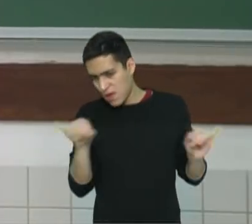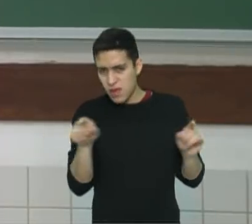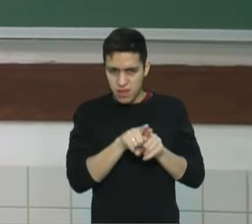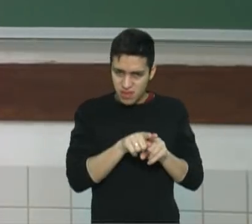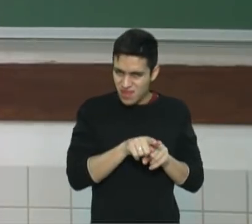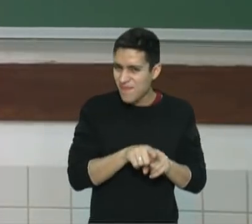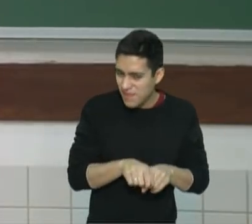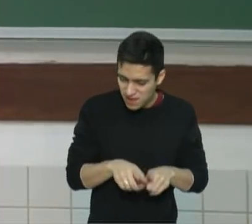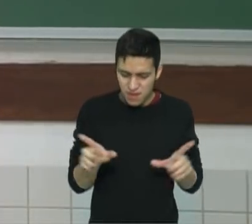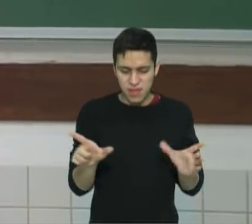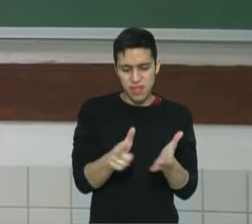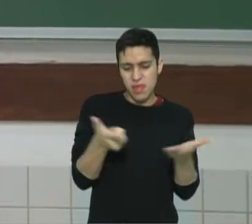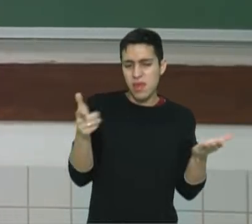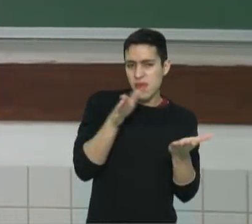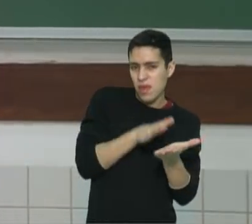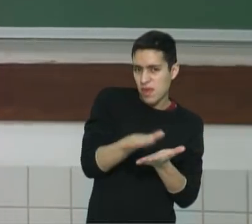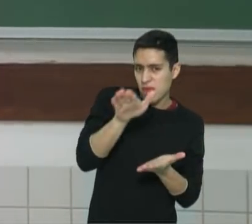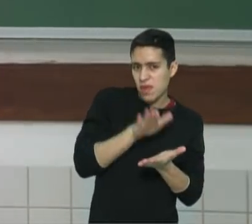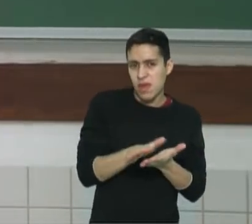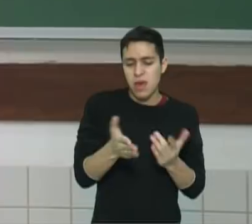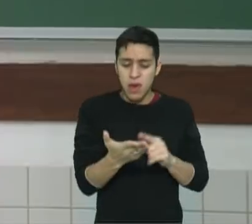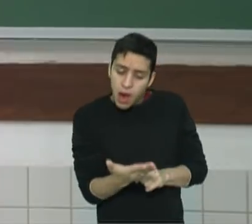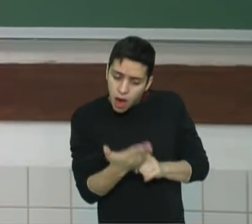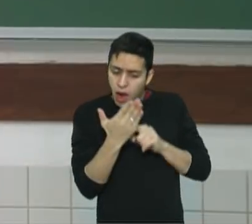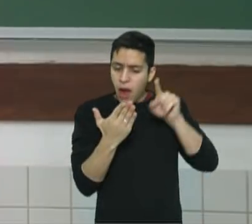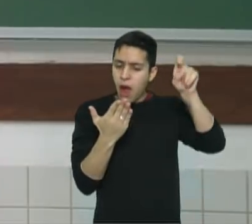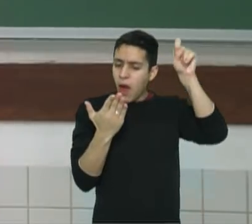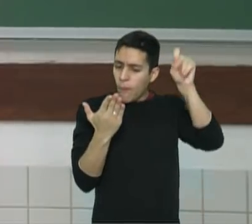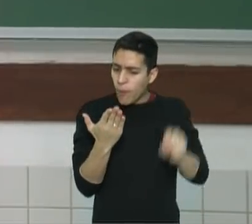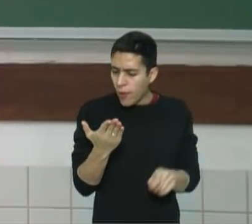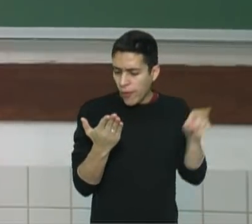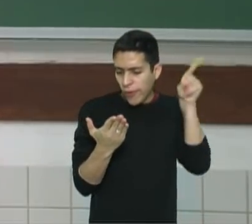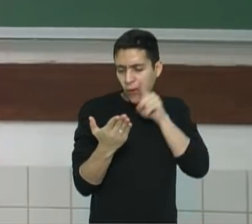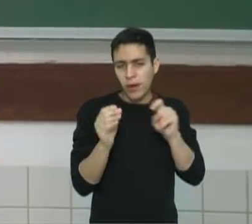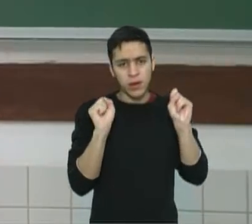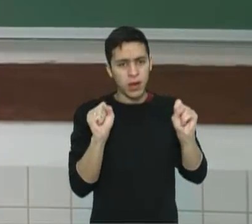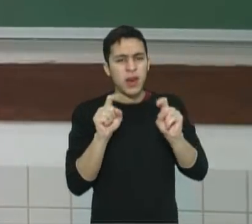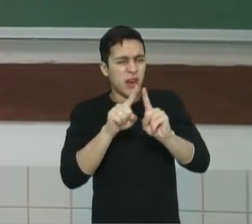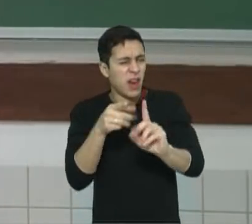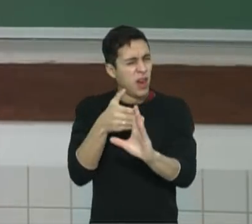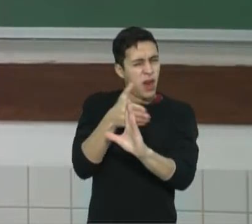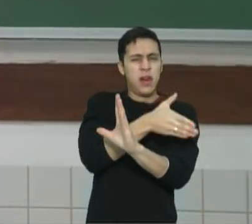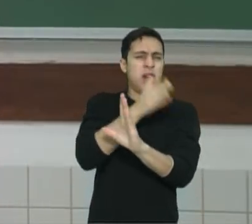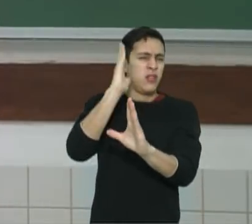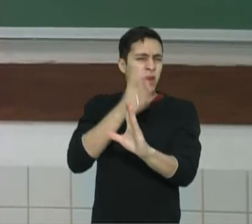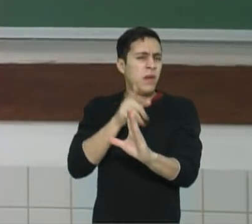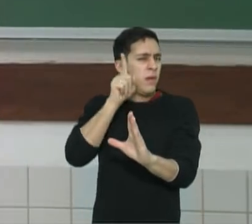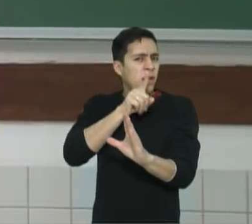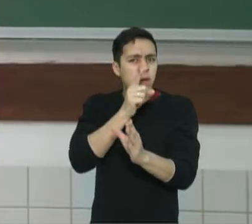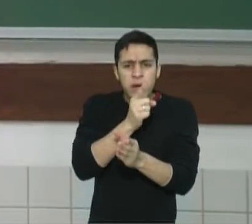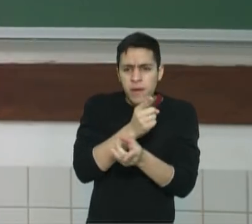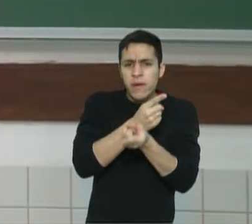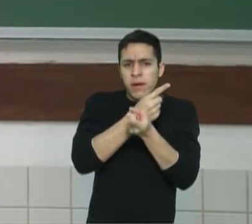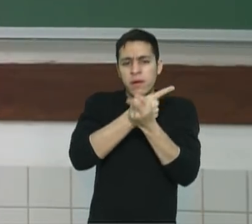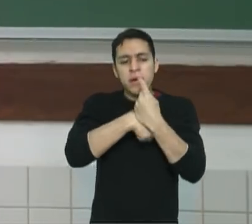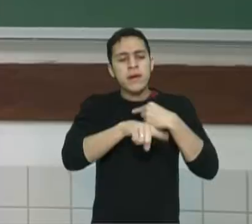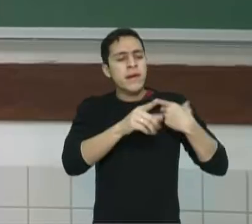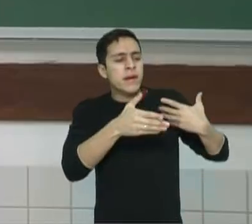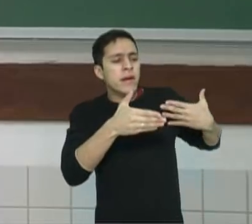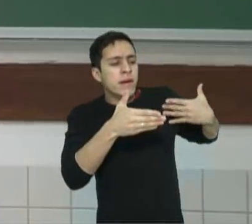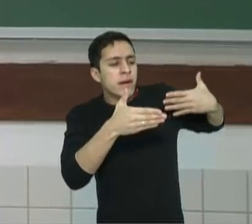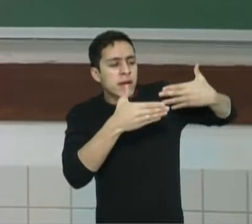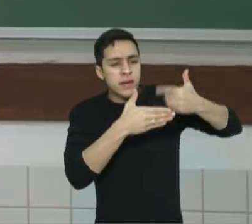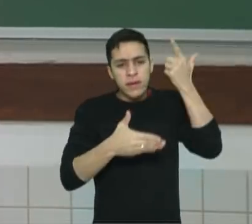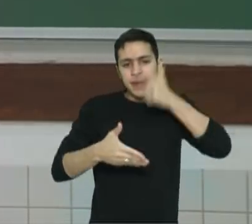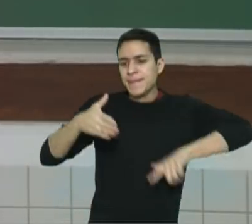que nos demonstra esse poder, mas a gente tem que entender que isso é anterior, que foi algo construído bem